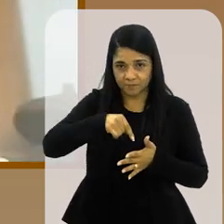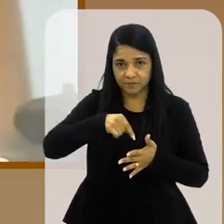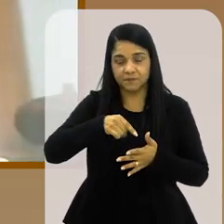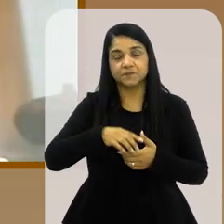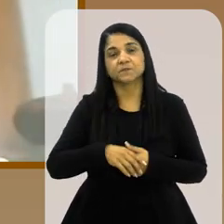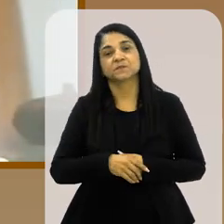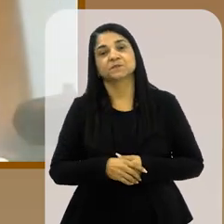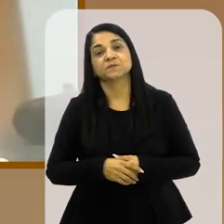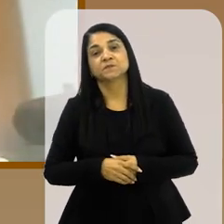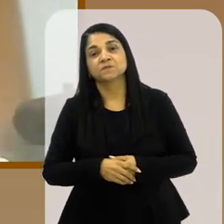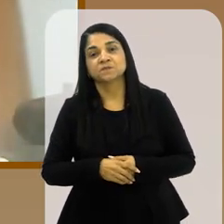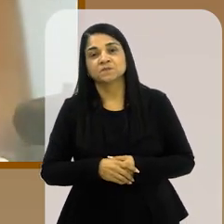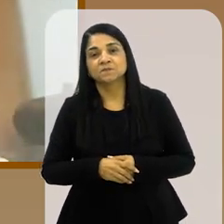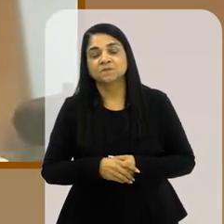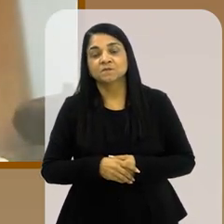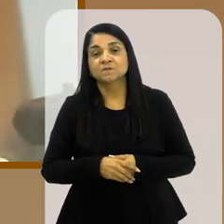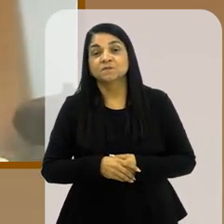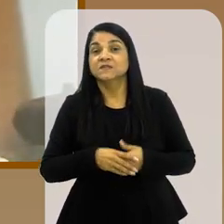vem.